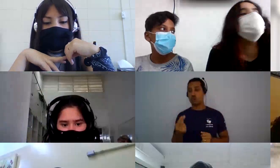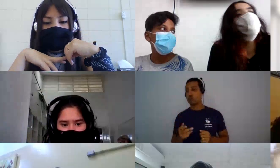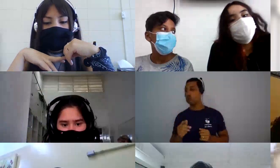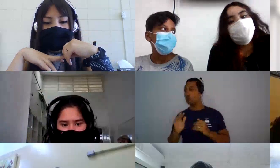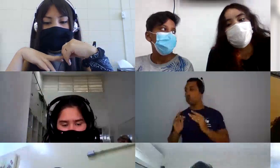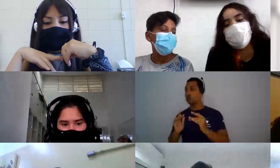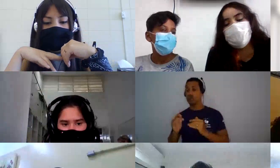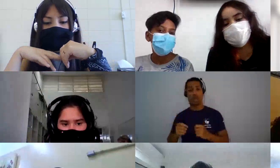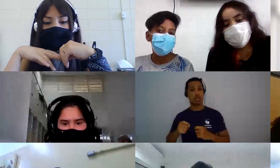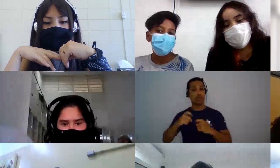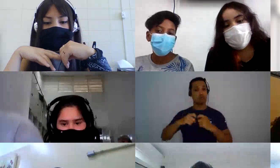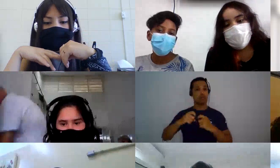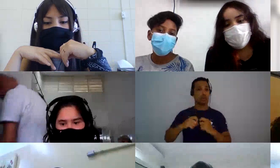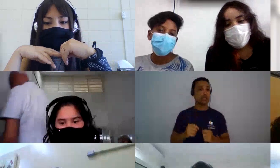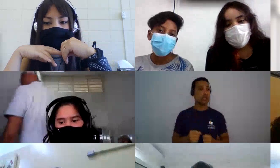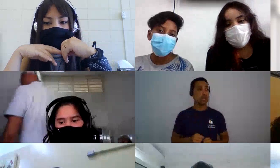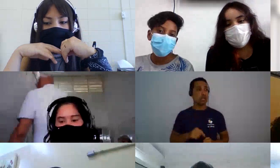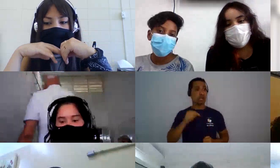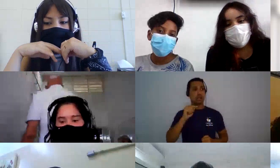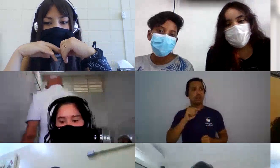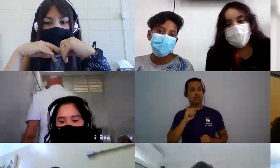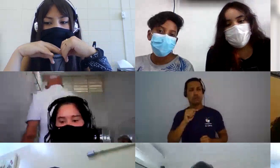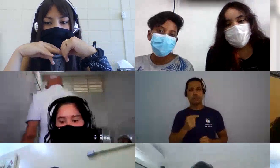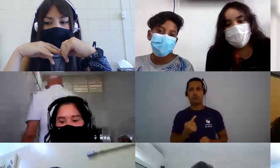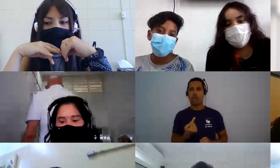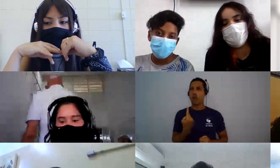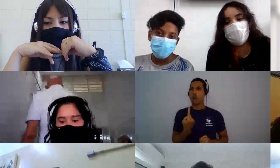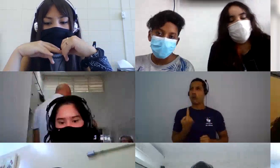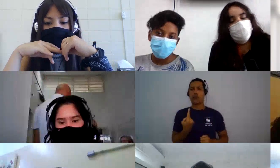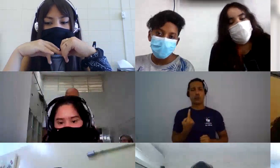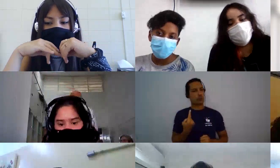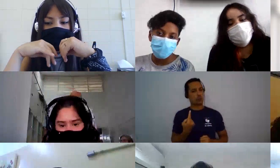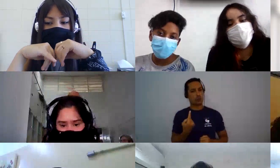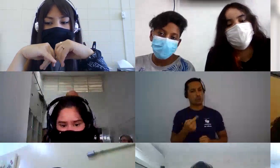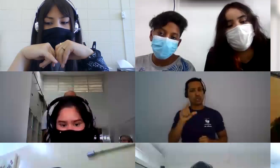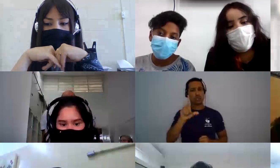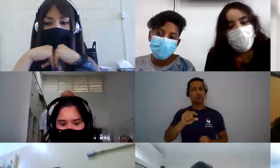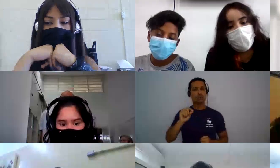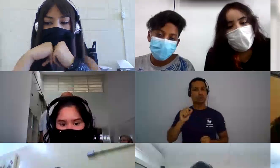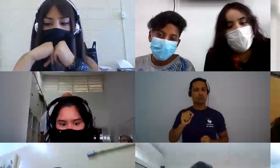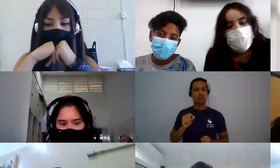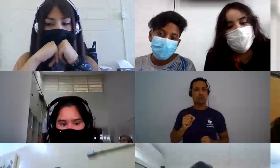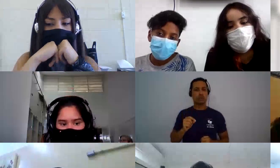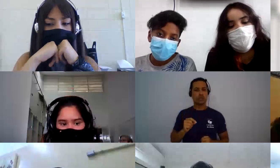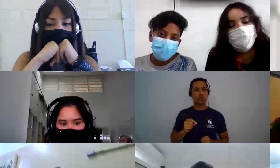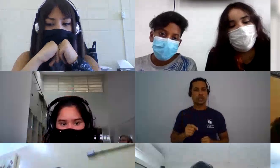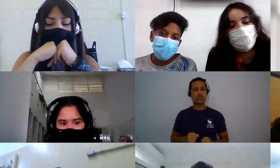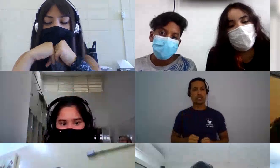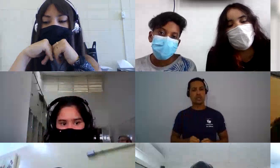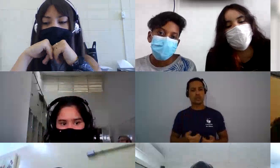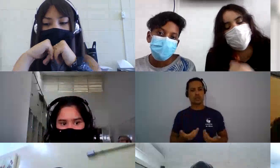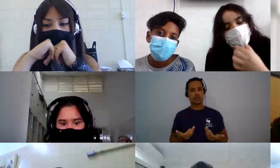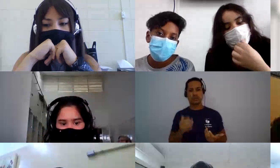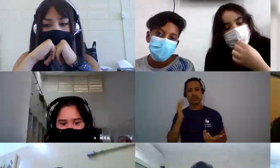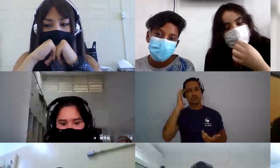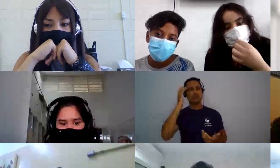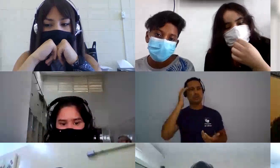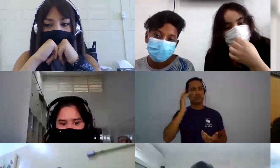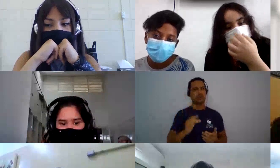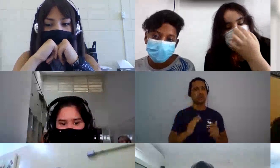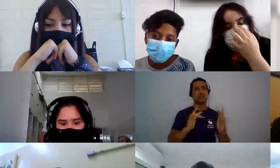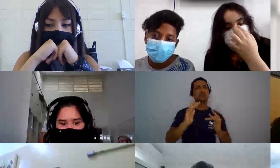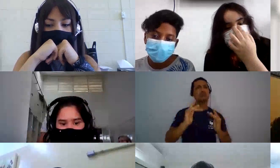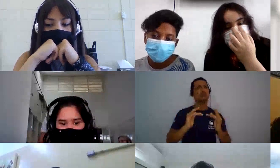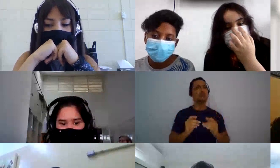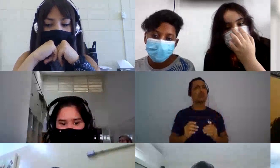e você é a única que ainda não escolheu ainda, não quis ainda ficar com ninguém, você acha que você ficaria só porque todo mundo tá ficando? Mas você ia